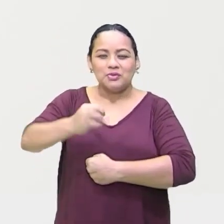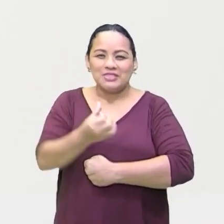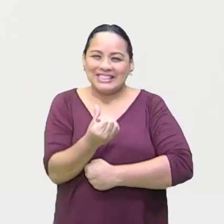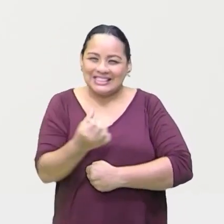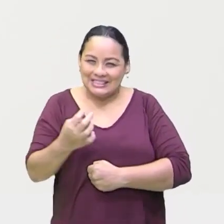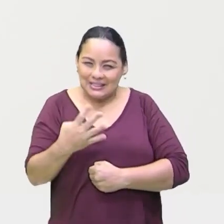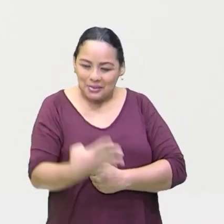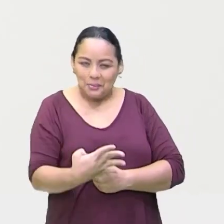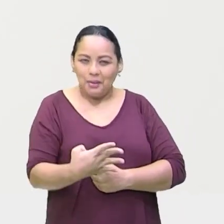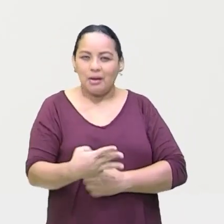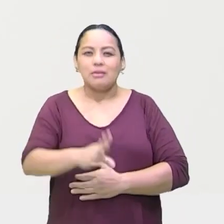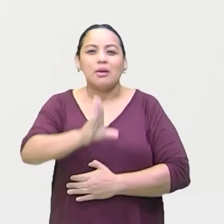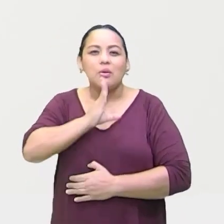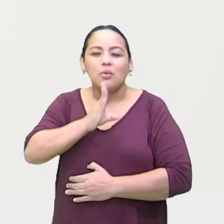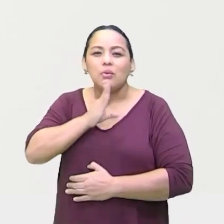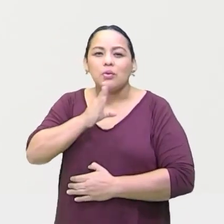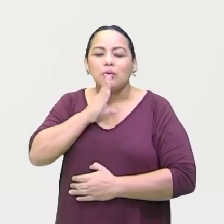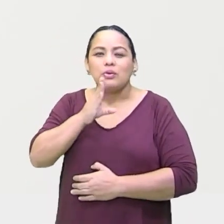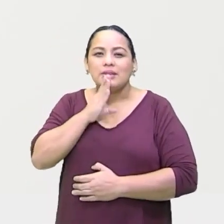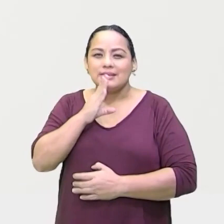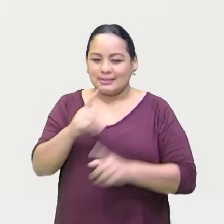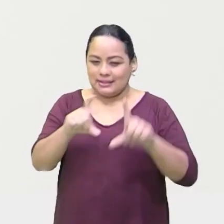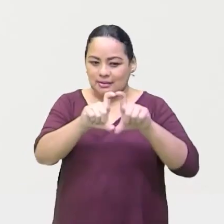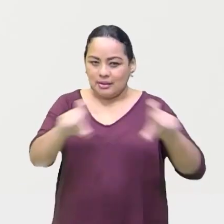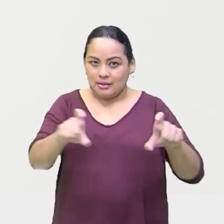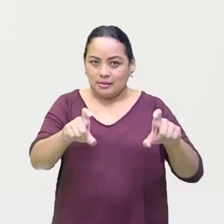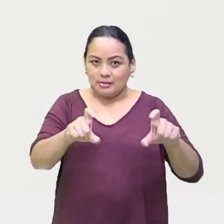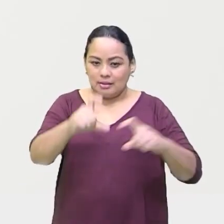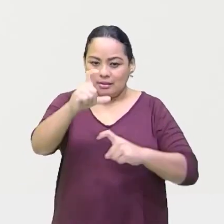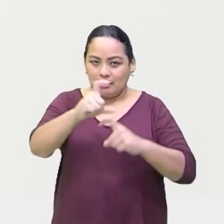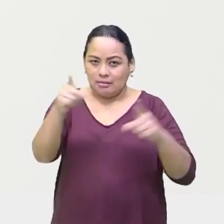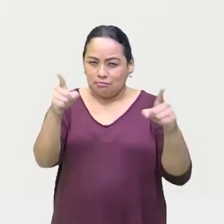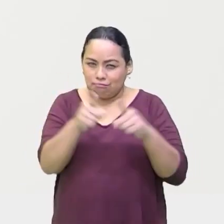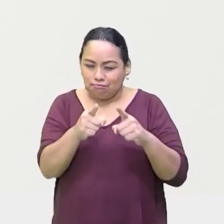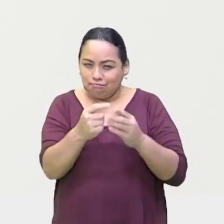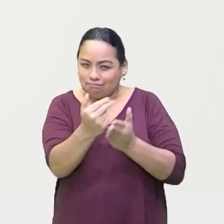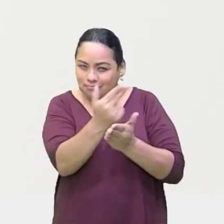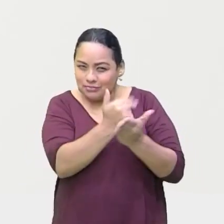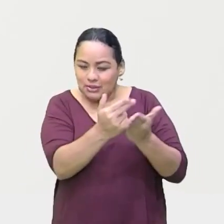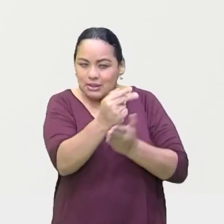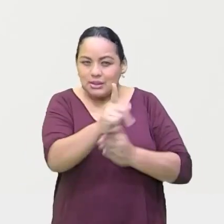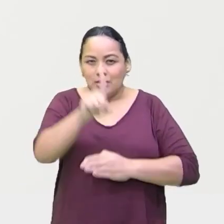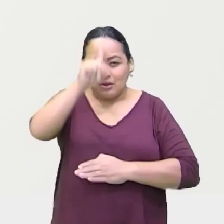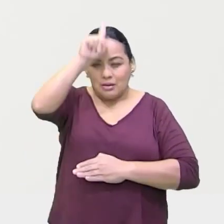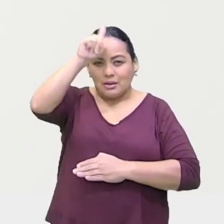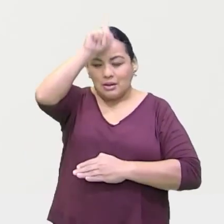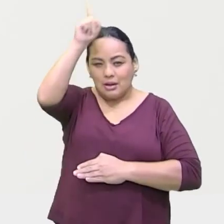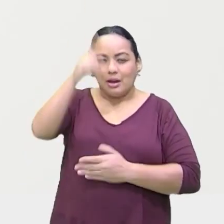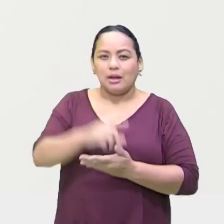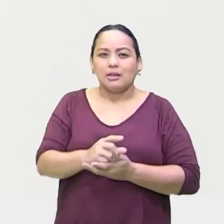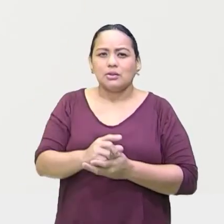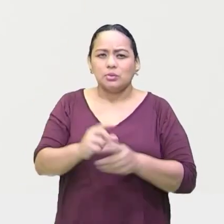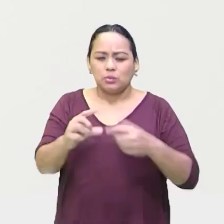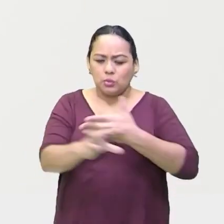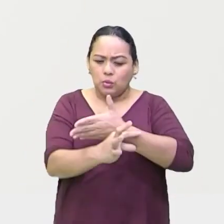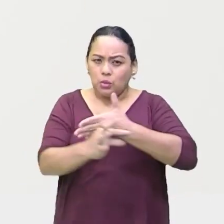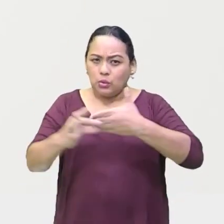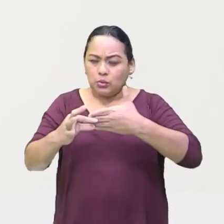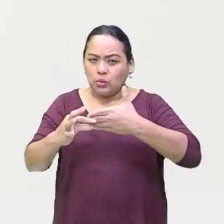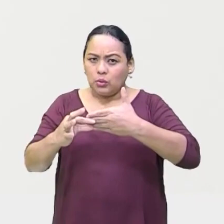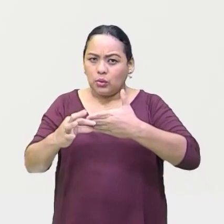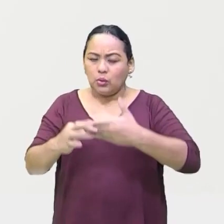1964 é reconhecida nas tirinhas criadas por Joaquim Salvador